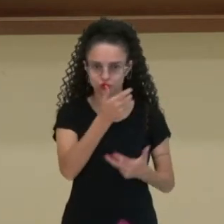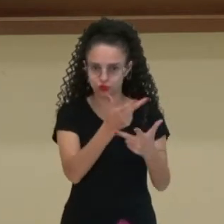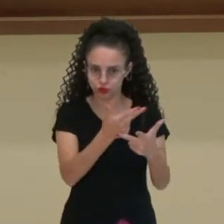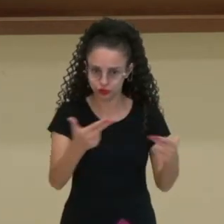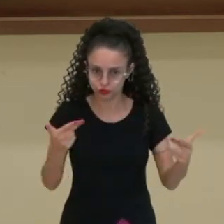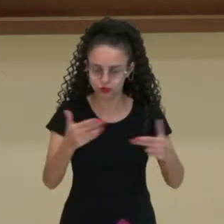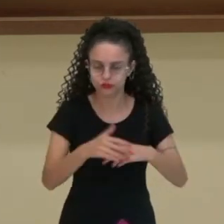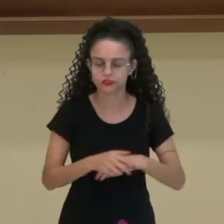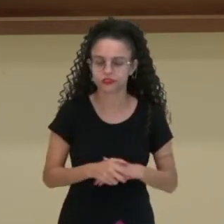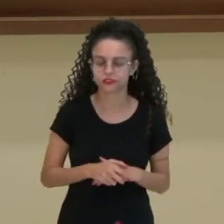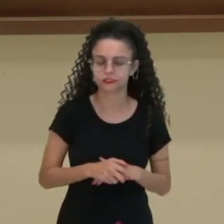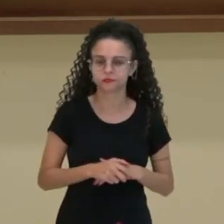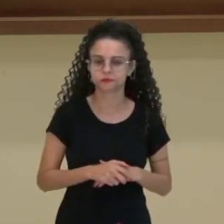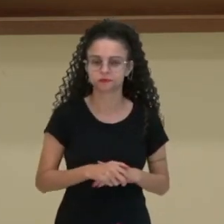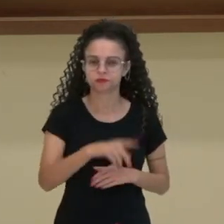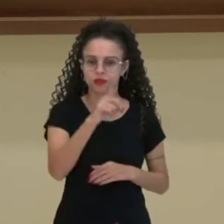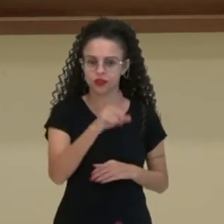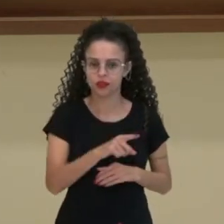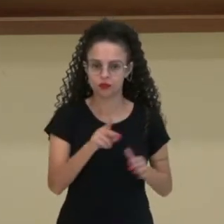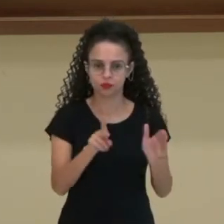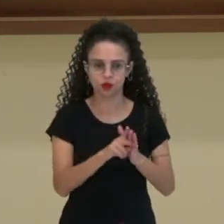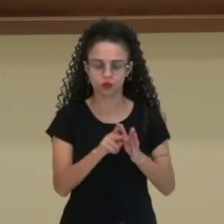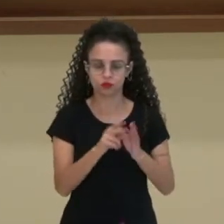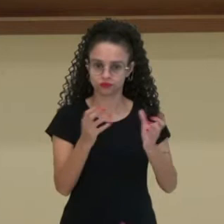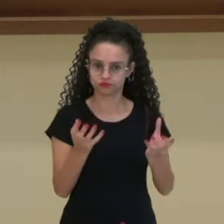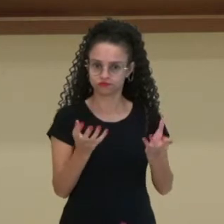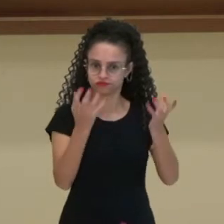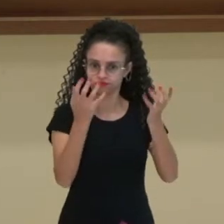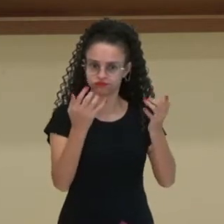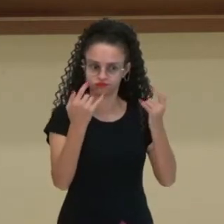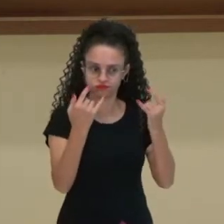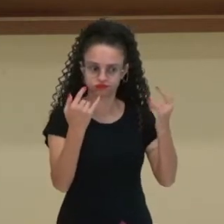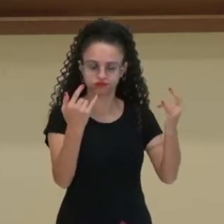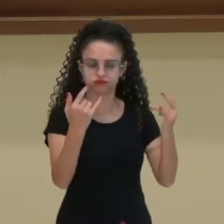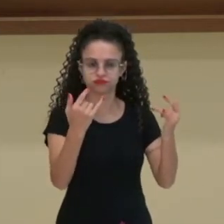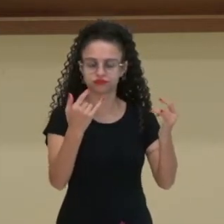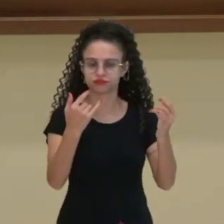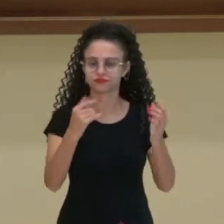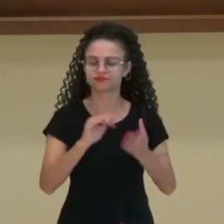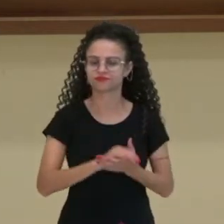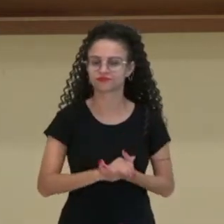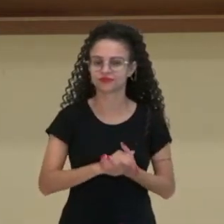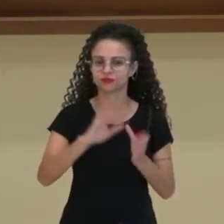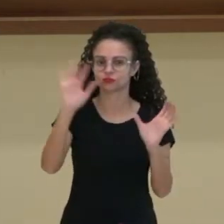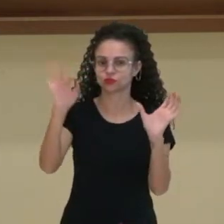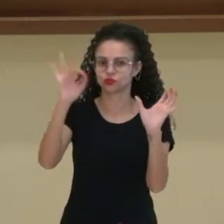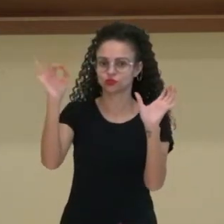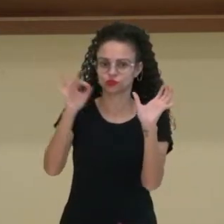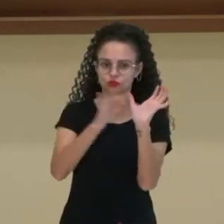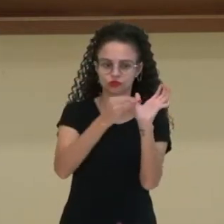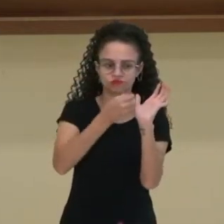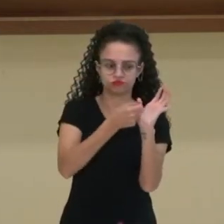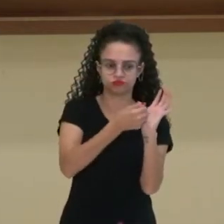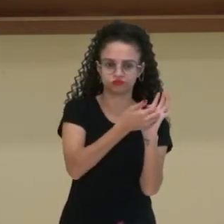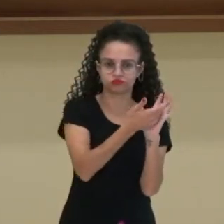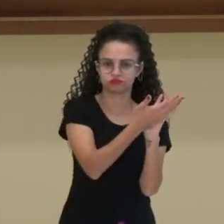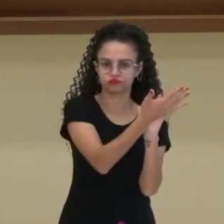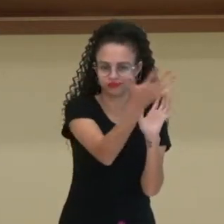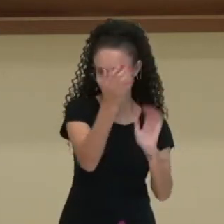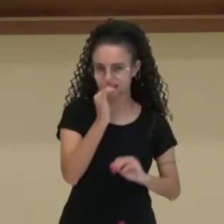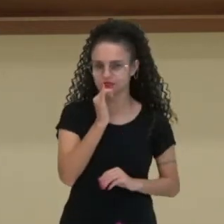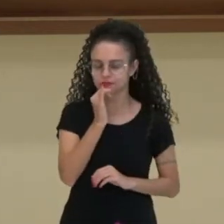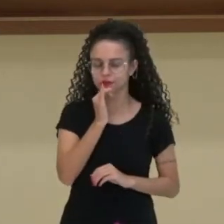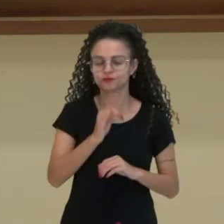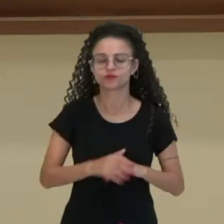né? Servindo ali de um meio atrativo para os agentes polinizadores, como as abelhas, as borboletas, por